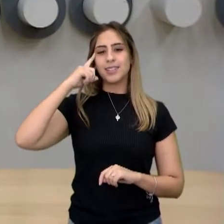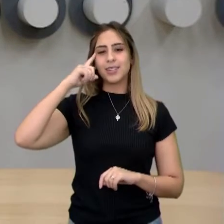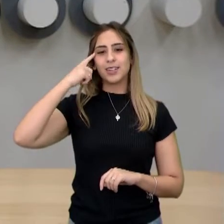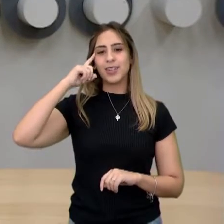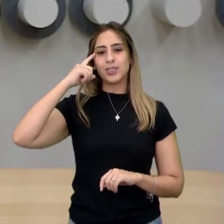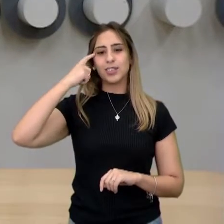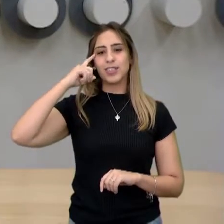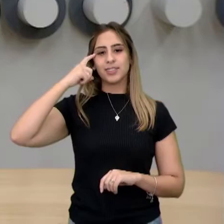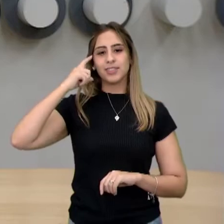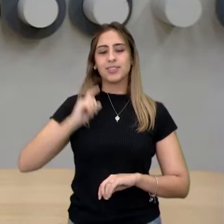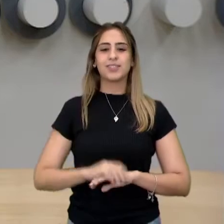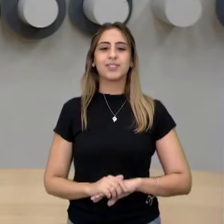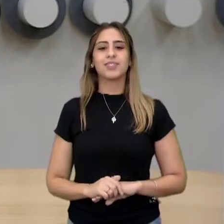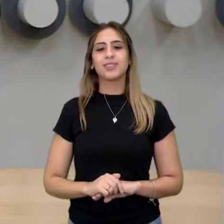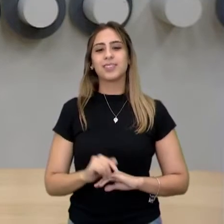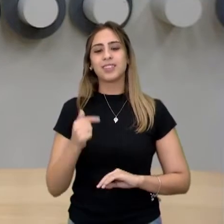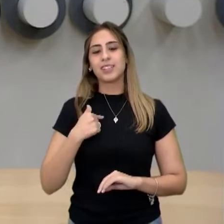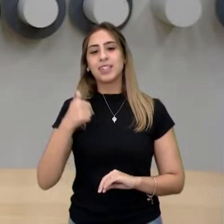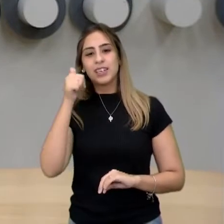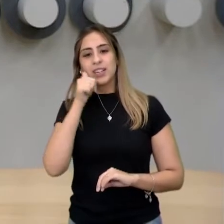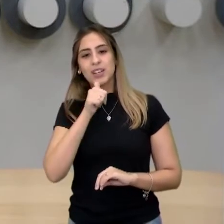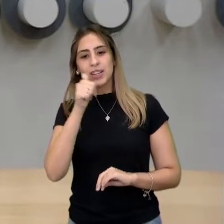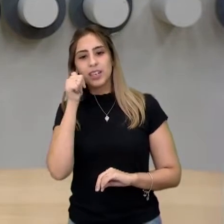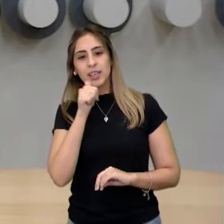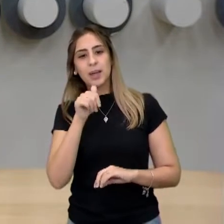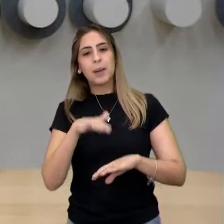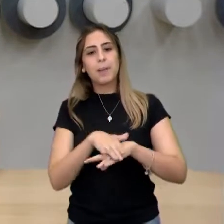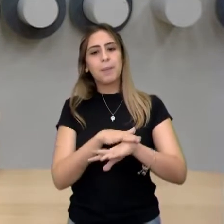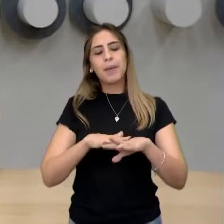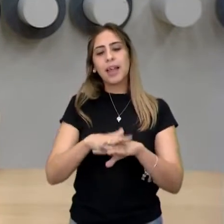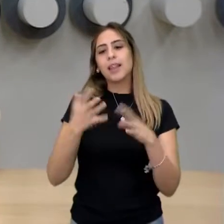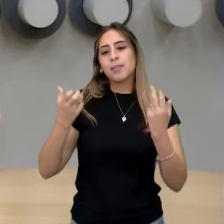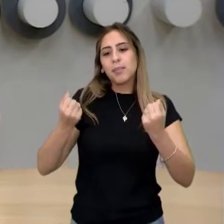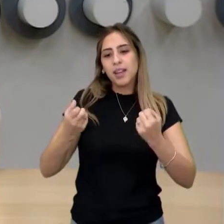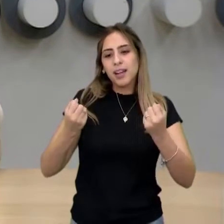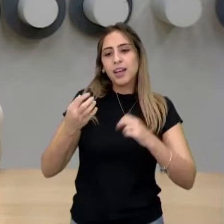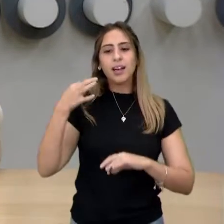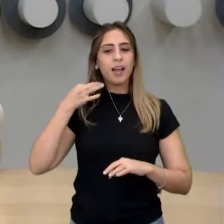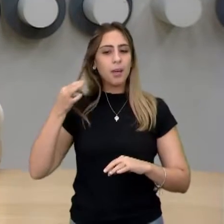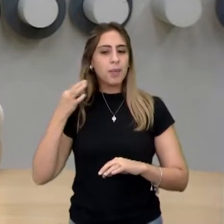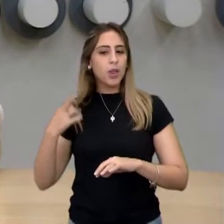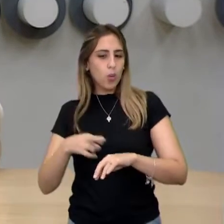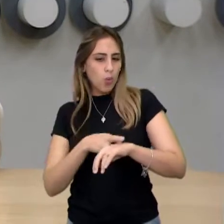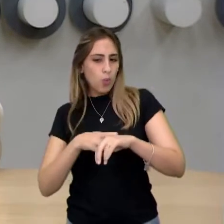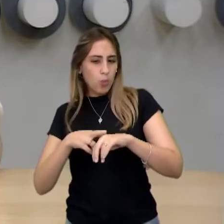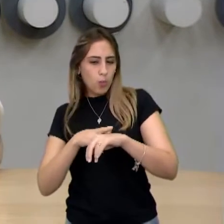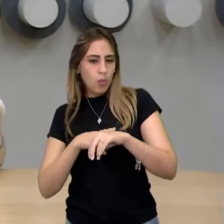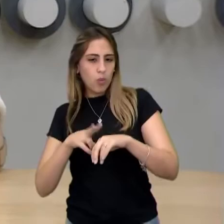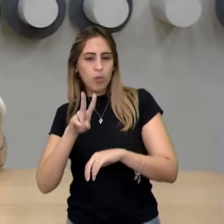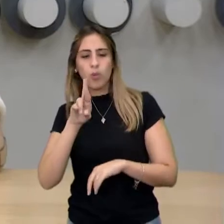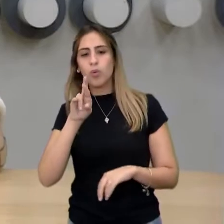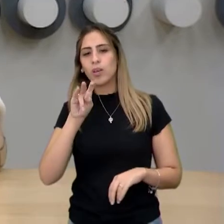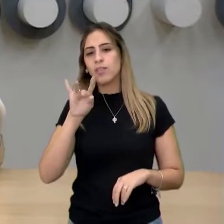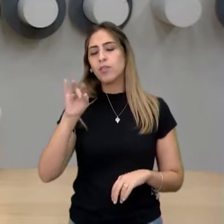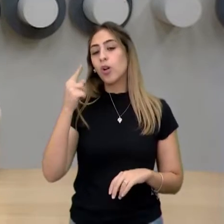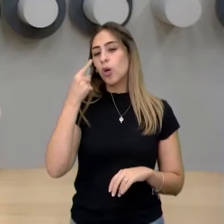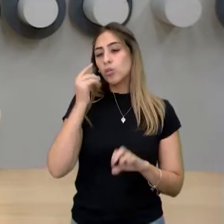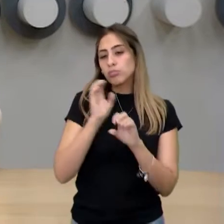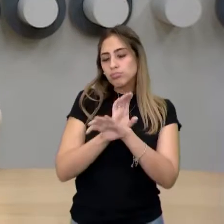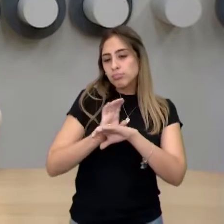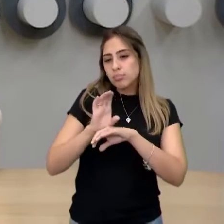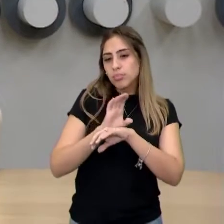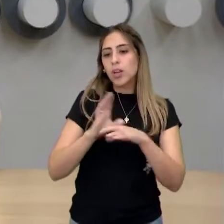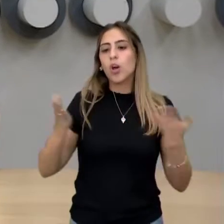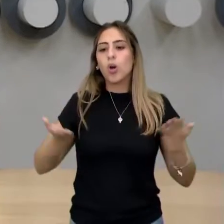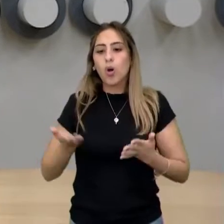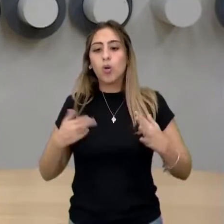sinal. Eu sou uma mulher de pele branca, cabelos ruivos, olhos castanhos. Hoje